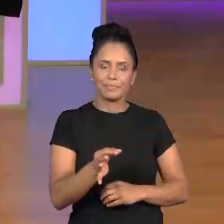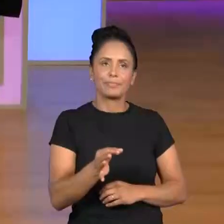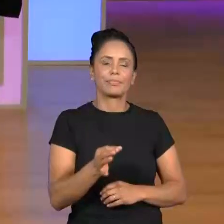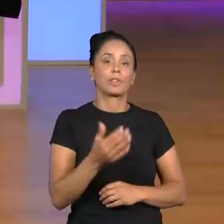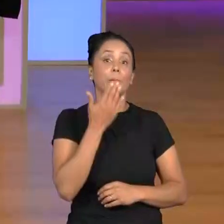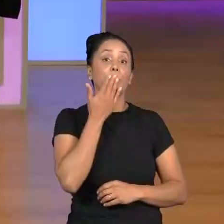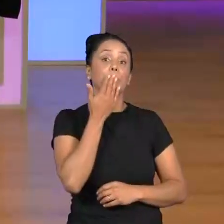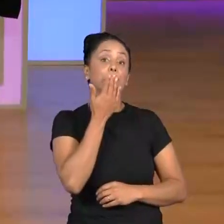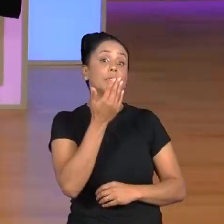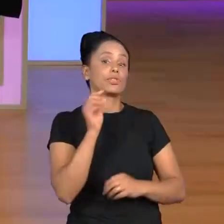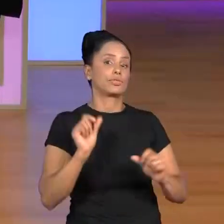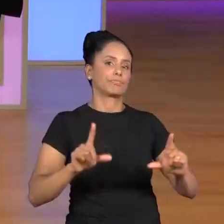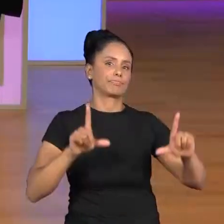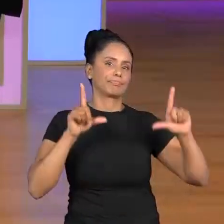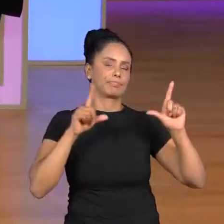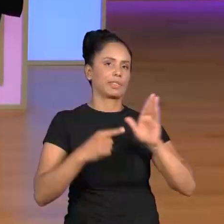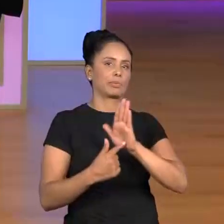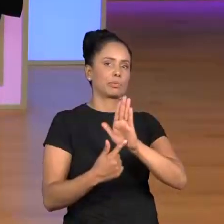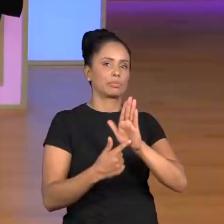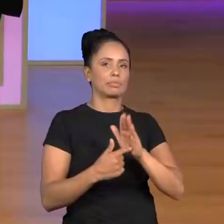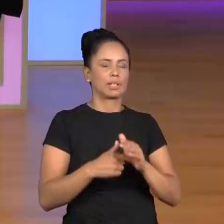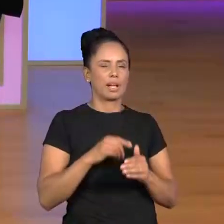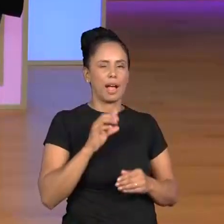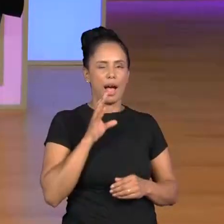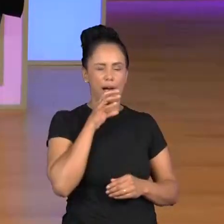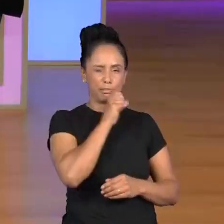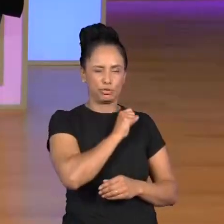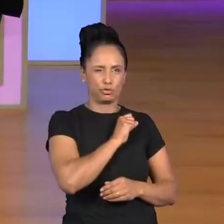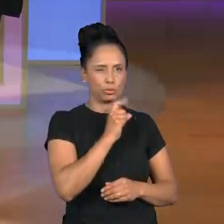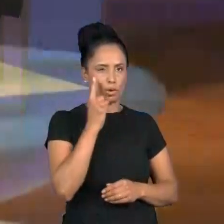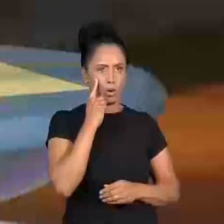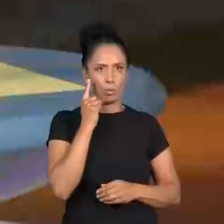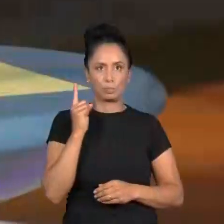aqui rapidamente, que nós trouxemos aqui bem,